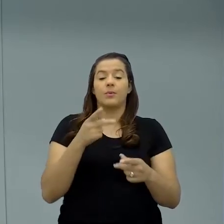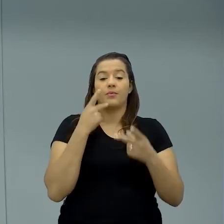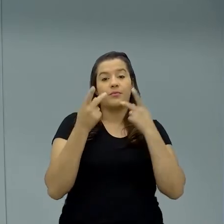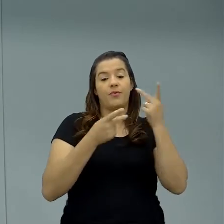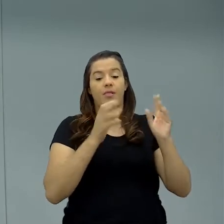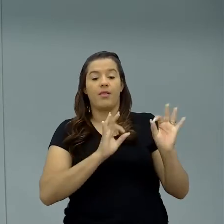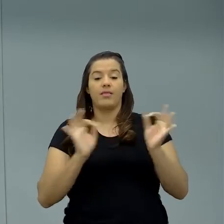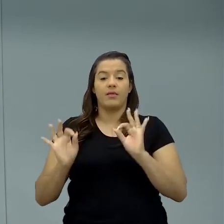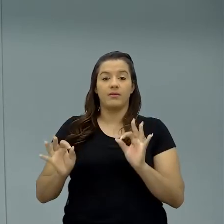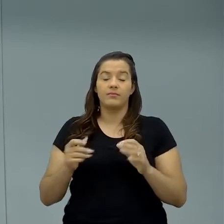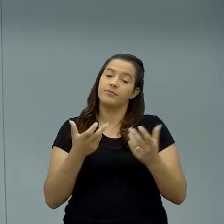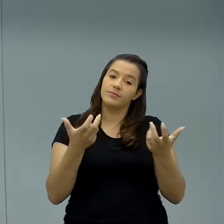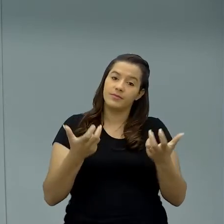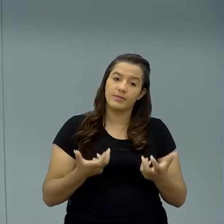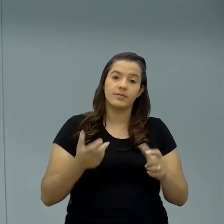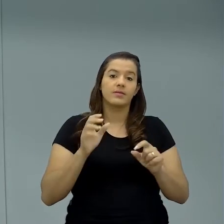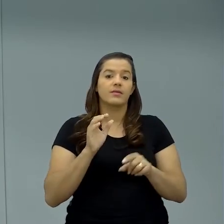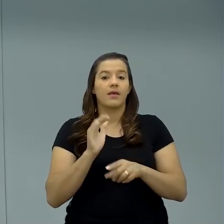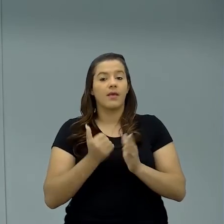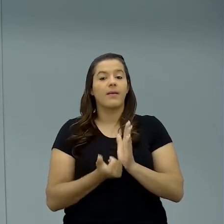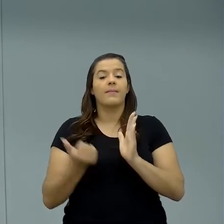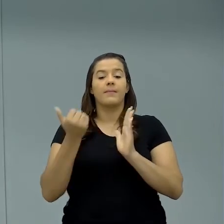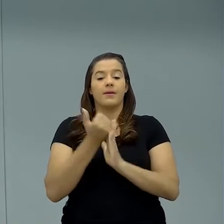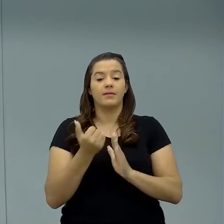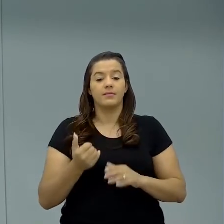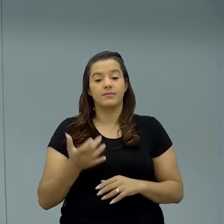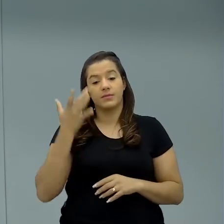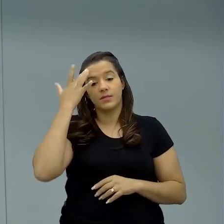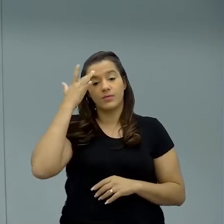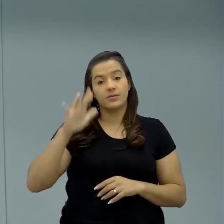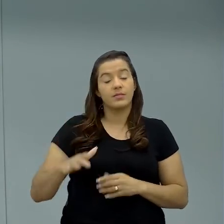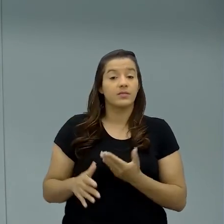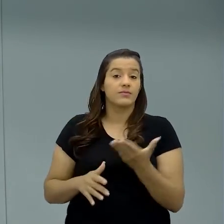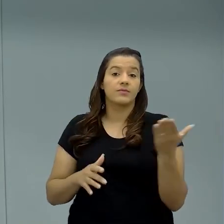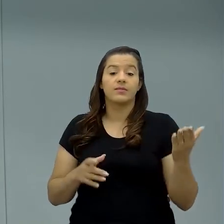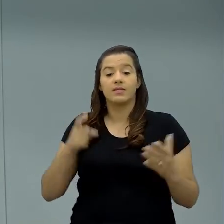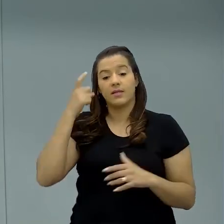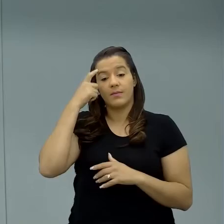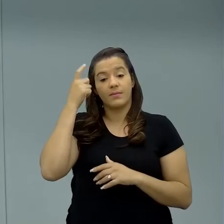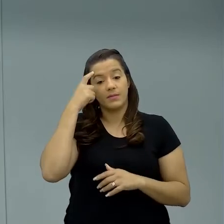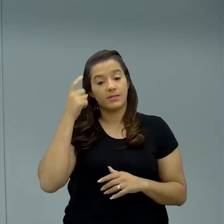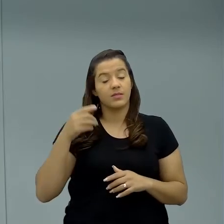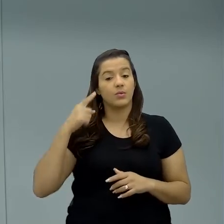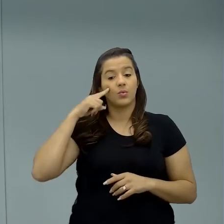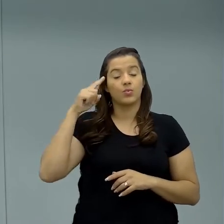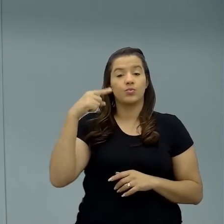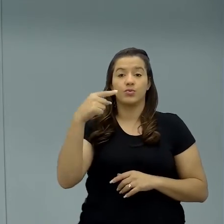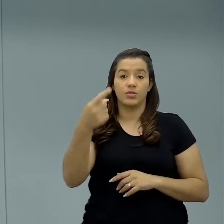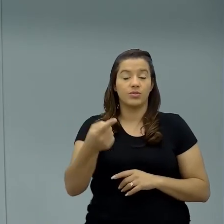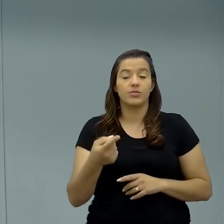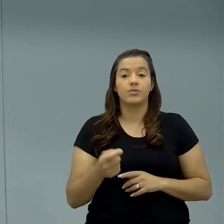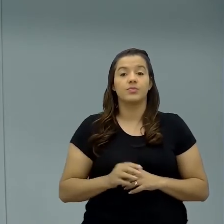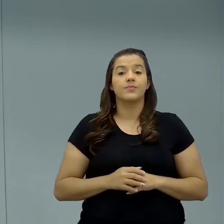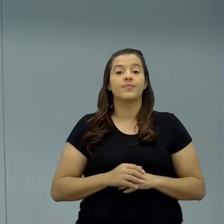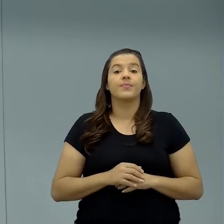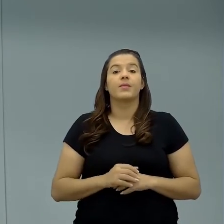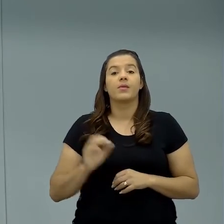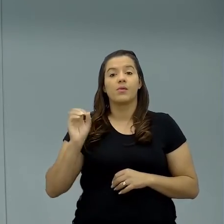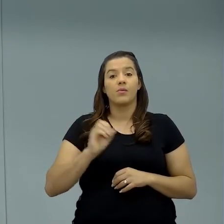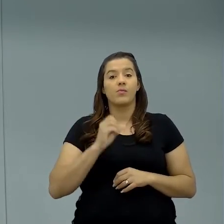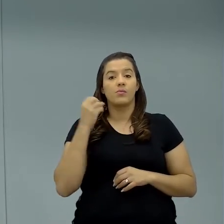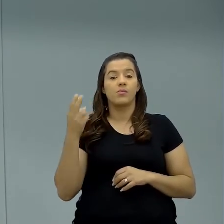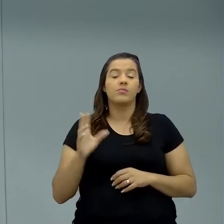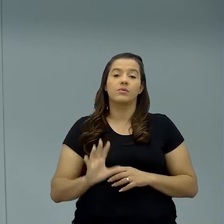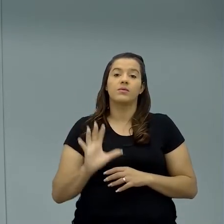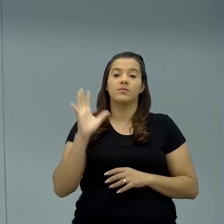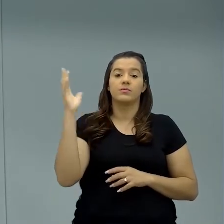Você tem uma intenção. Então, eu não sei se você de repente está pensando numa situação cotidiana, né? Algo ou que você tenha